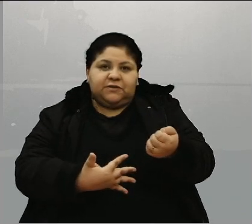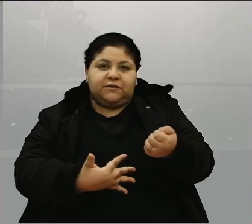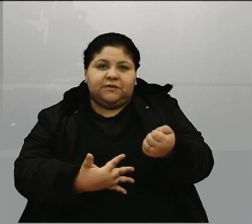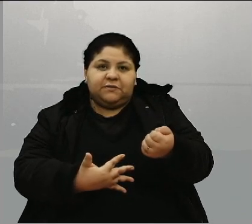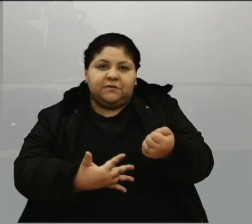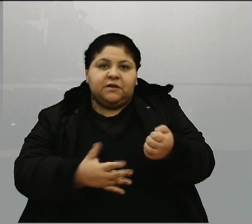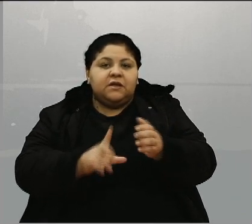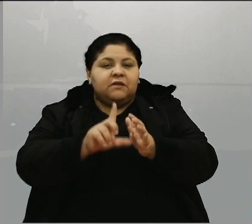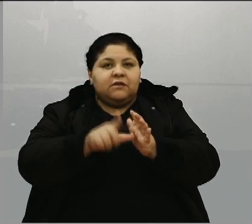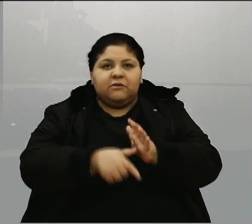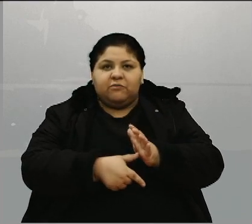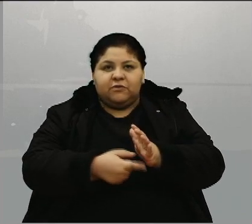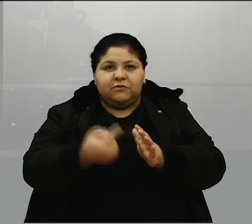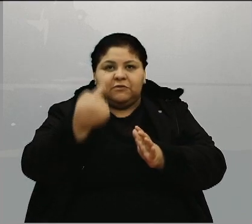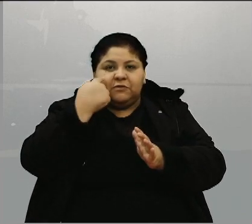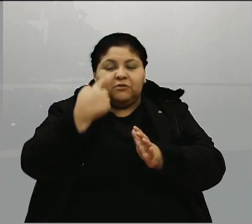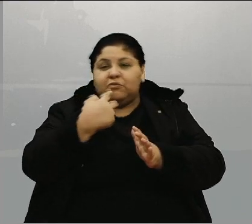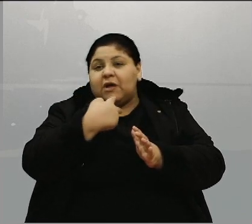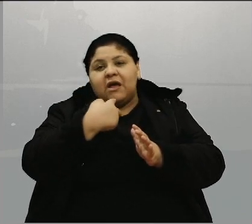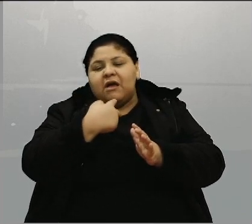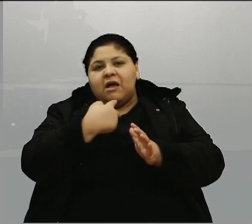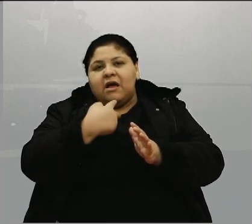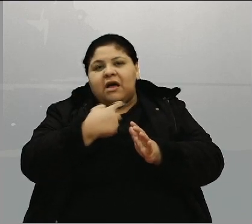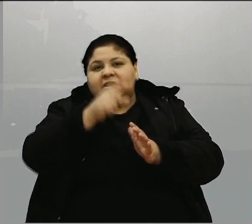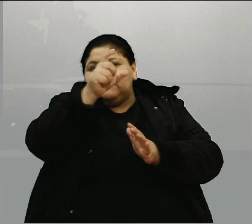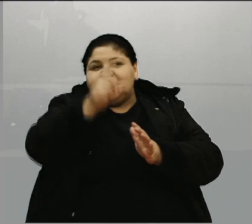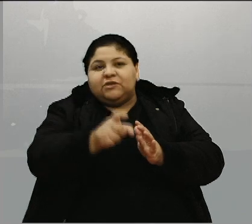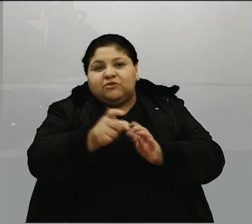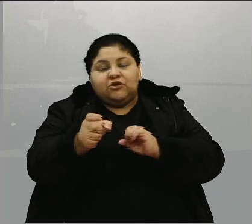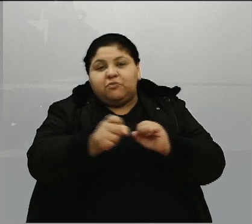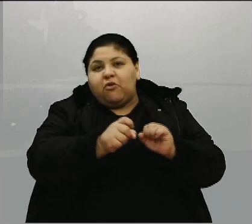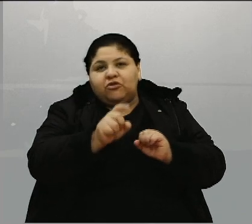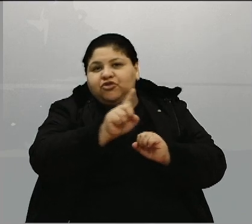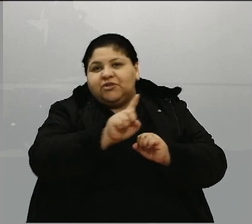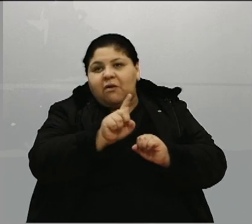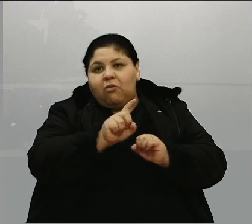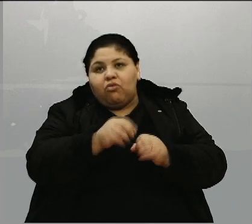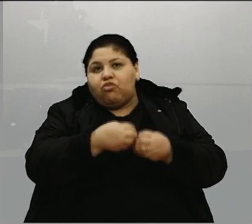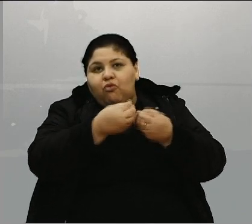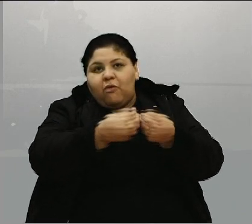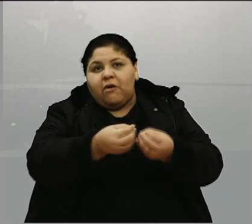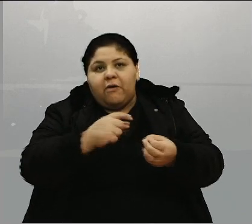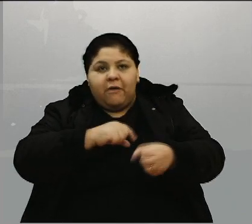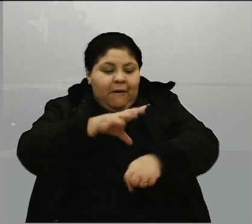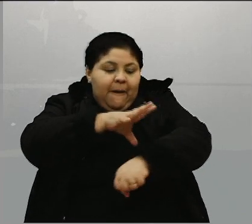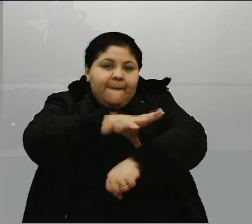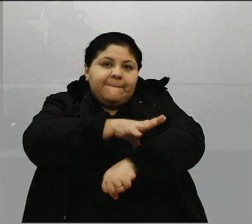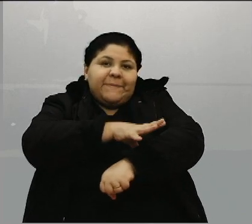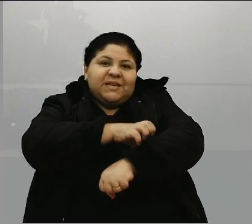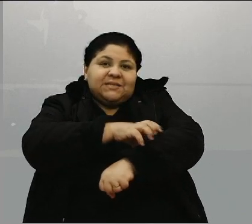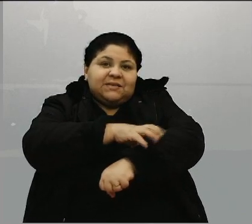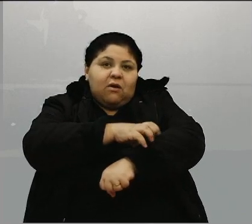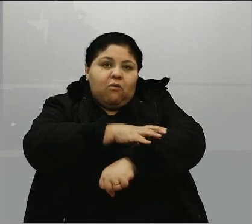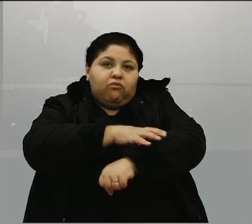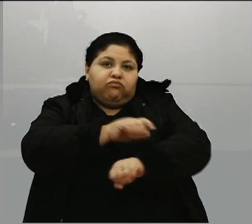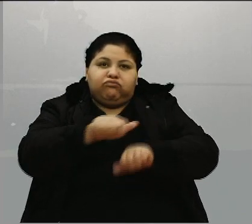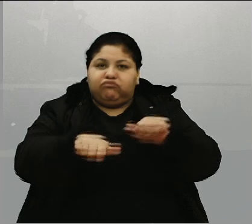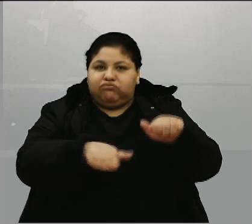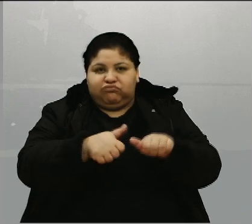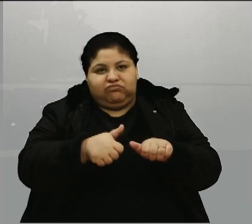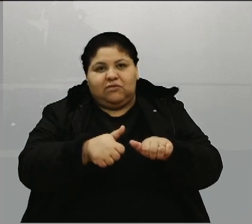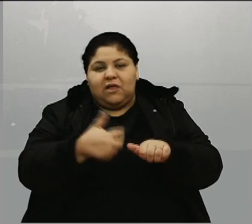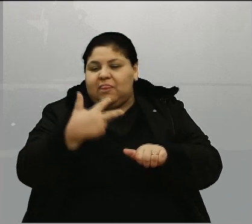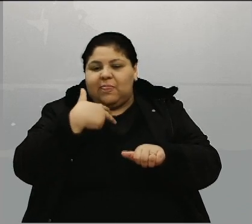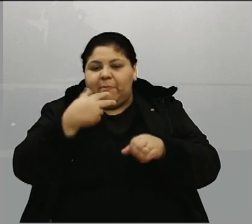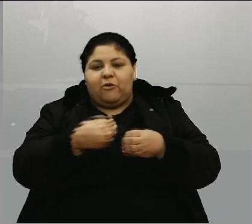ver, nem todo mundo pode doar, né? Então tem essas, né? O cara de repente está com a pressão arterial alterada, não pode fazer a doação,